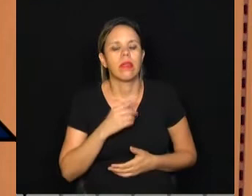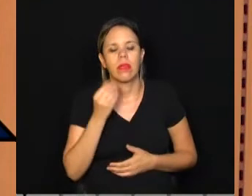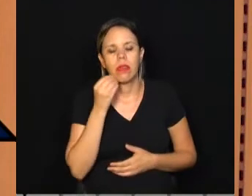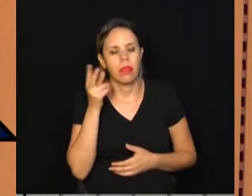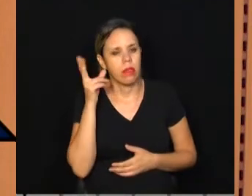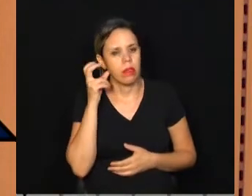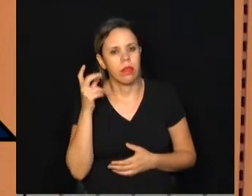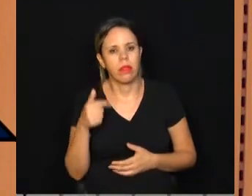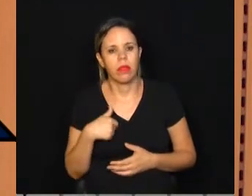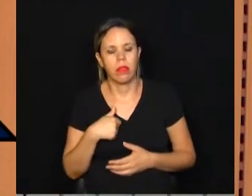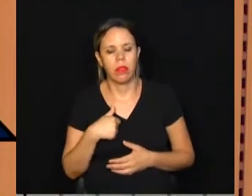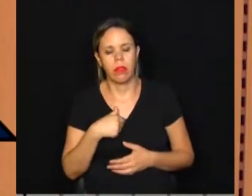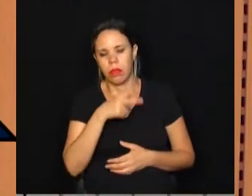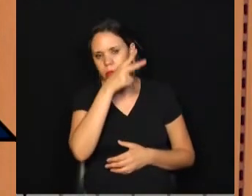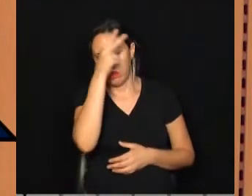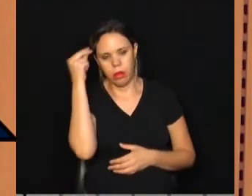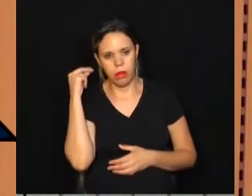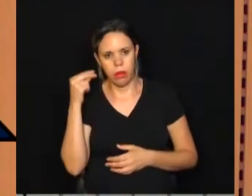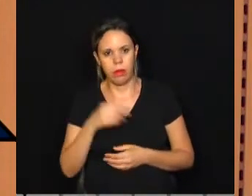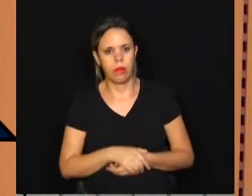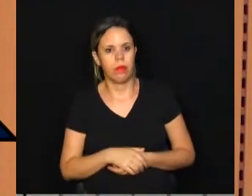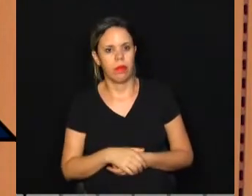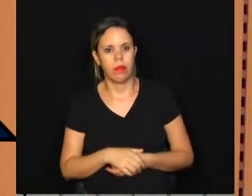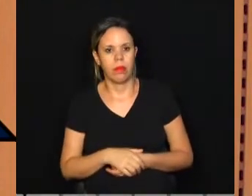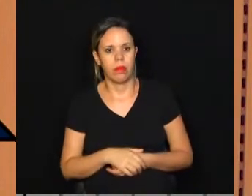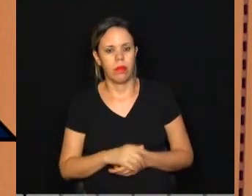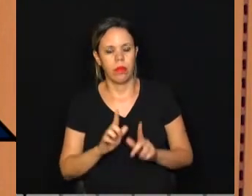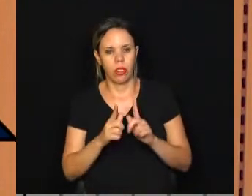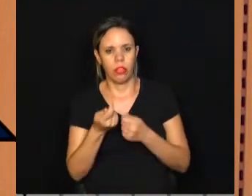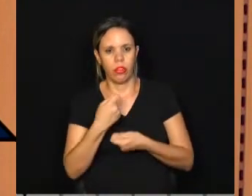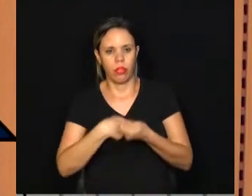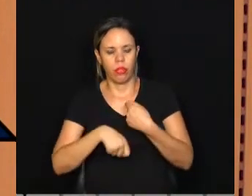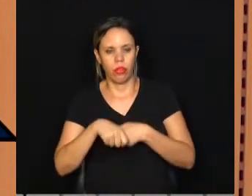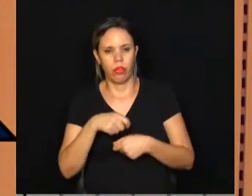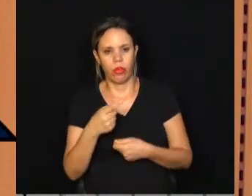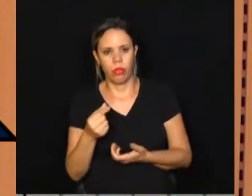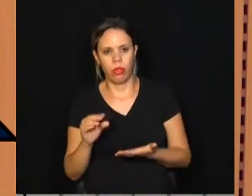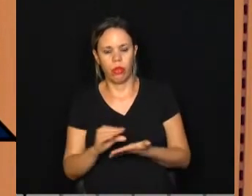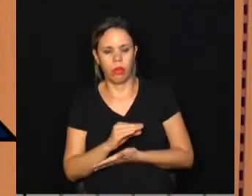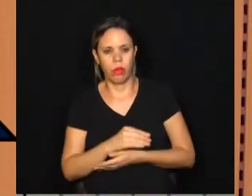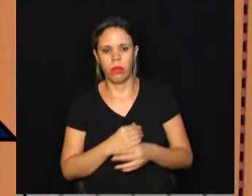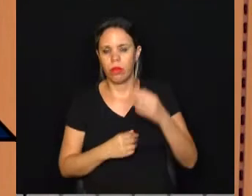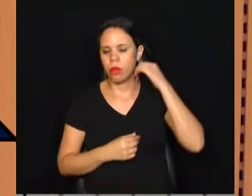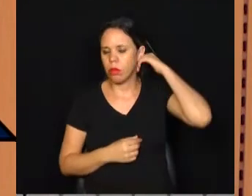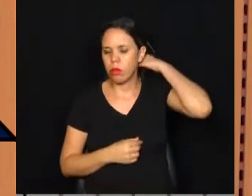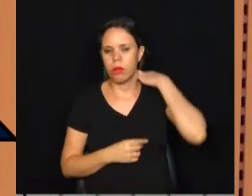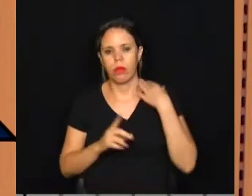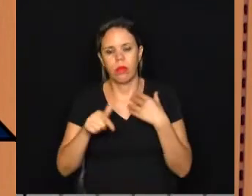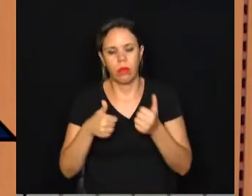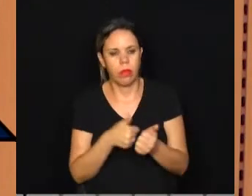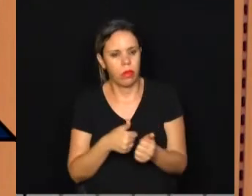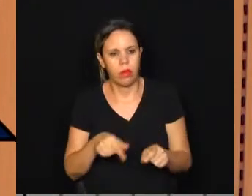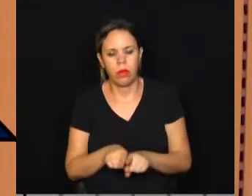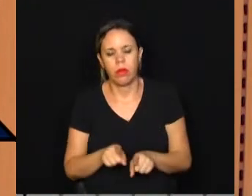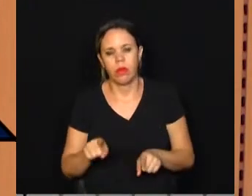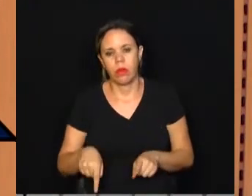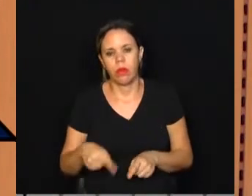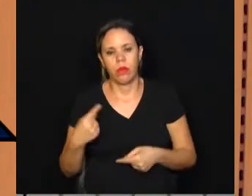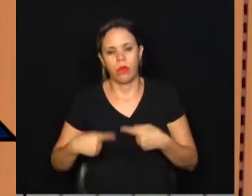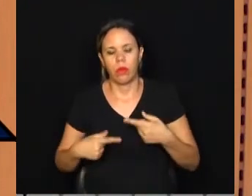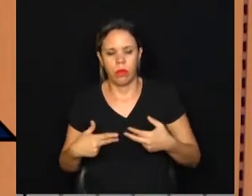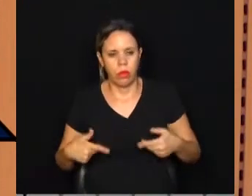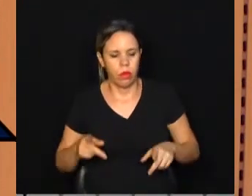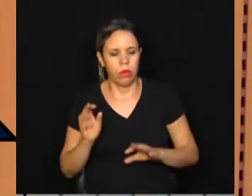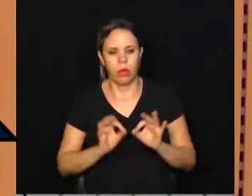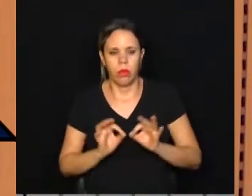escuta do poder público, do gestor dos recursos. Daqui a pouco nós vamos estar aqui discutindo o